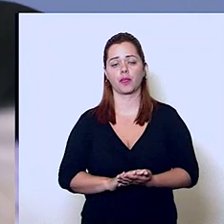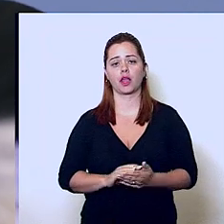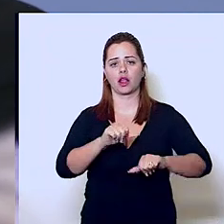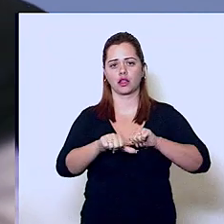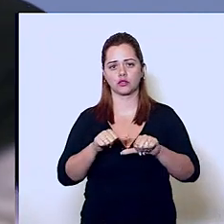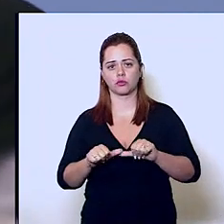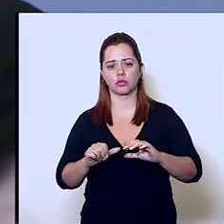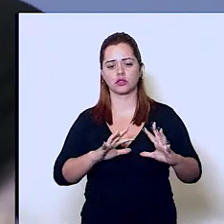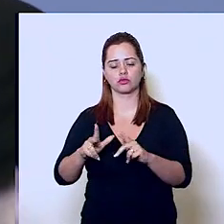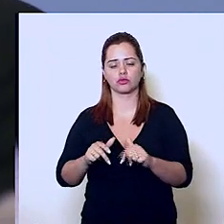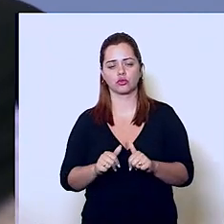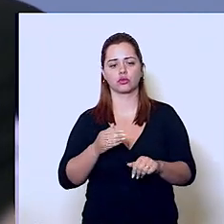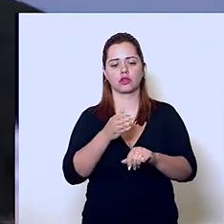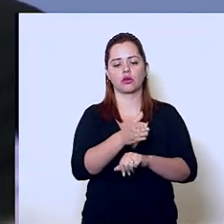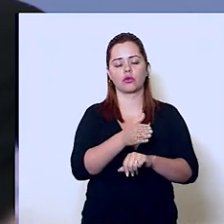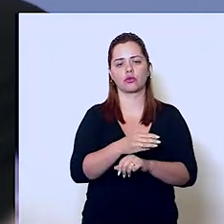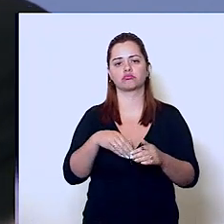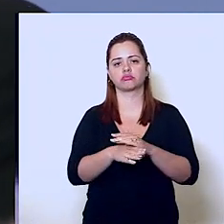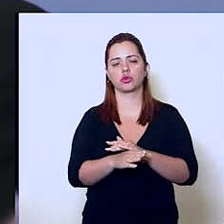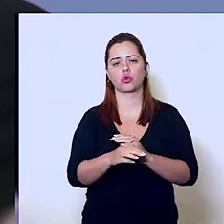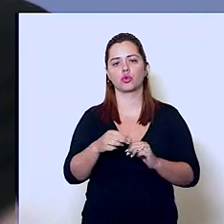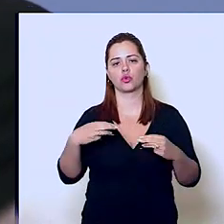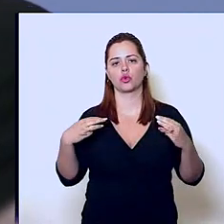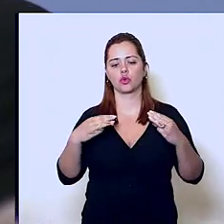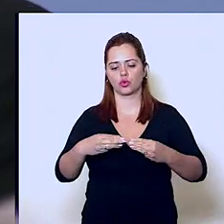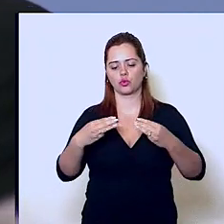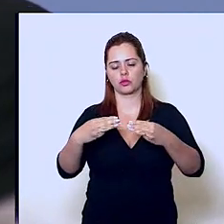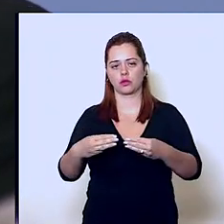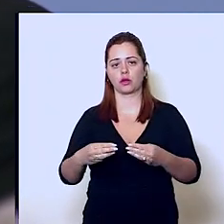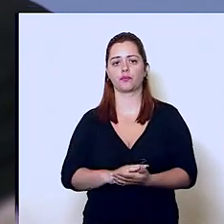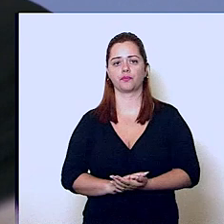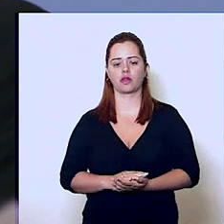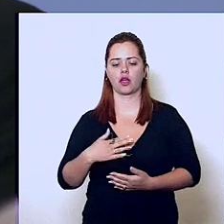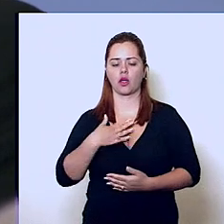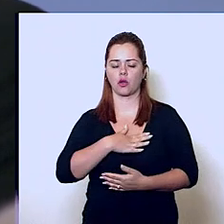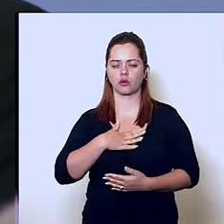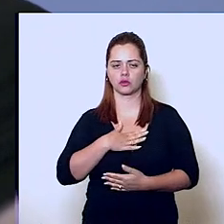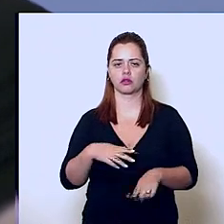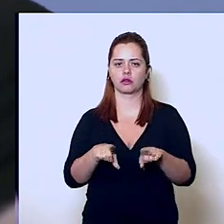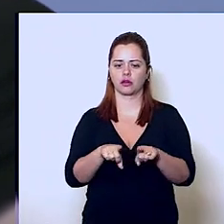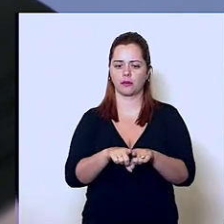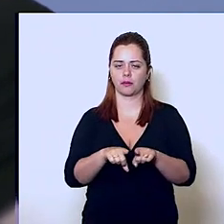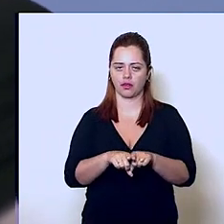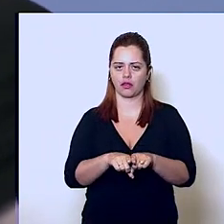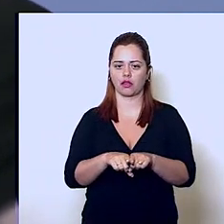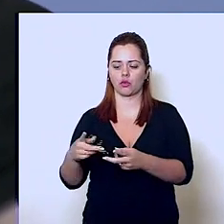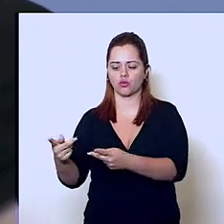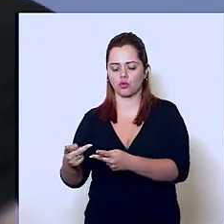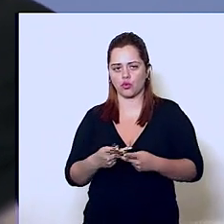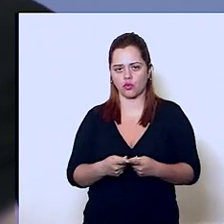Ministério. Eu queria também aproveitar a presença aqui hoje desses convidados tão ilustres,